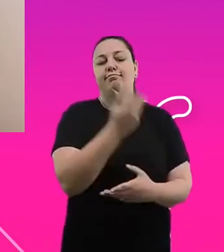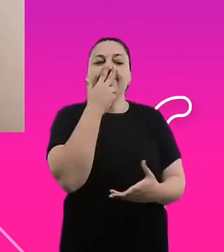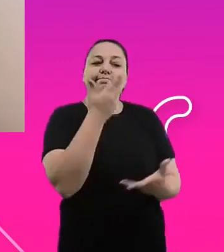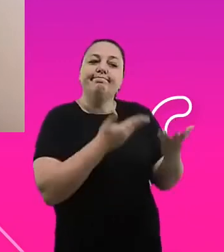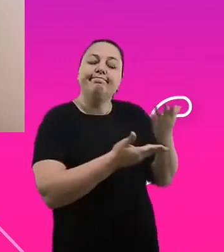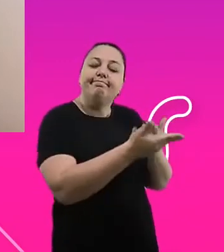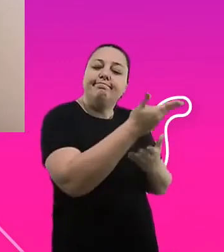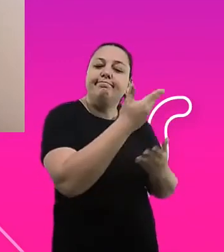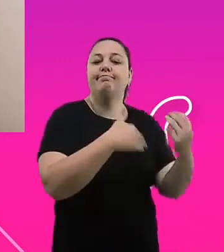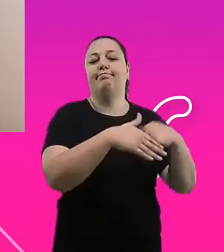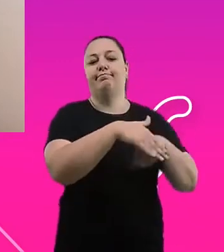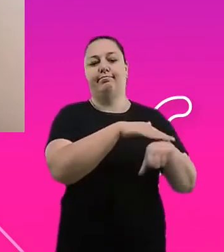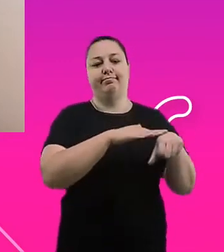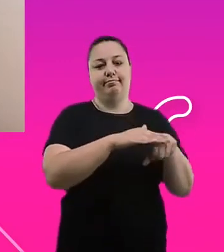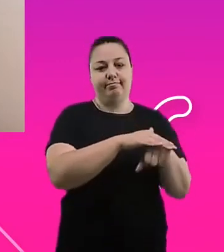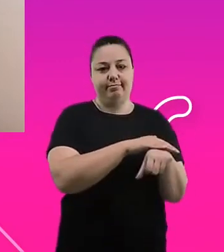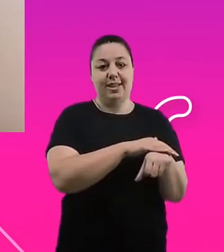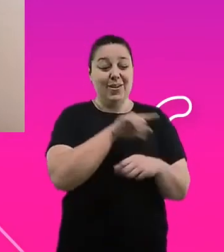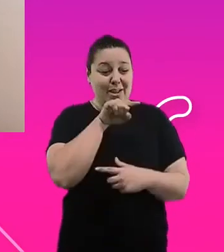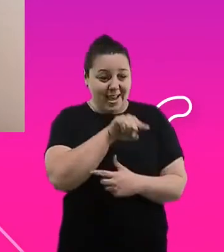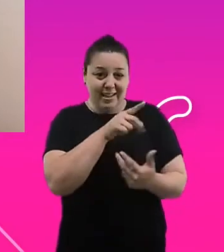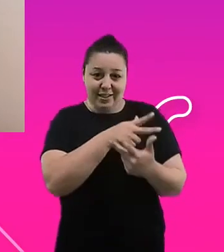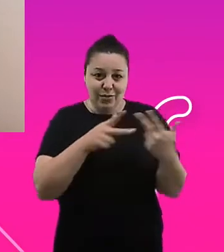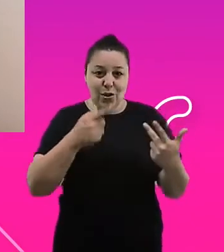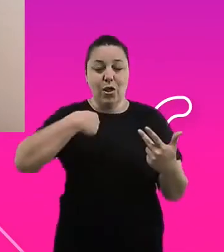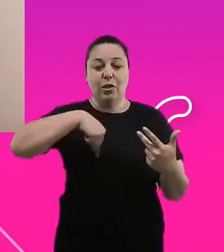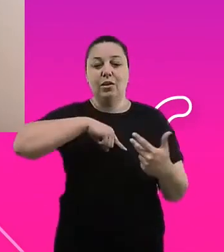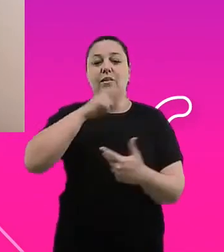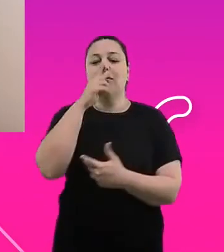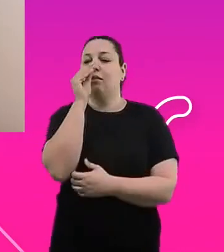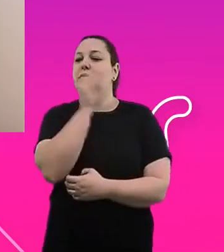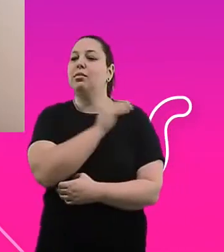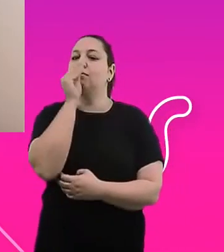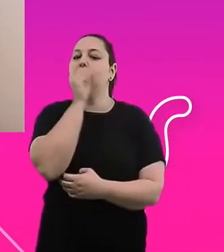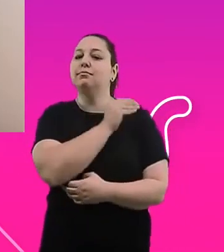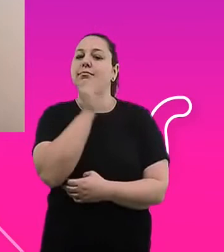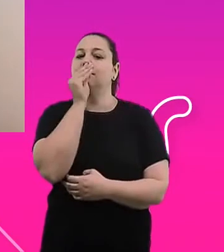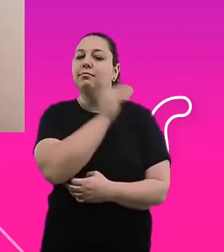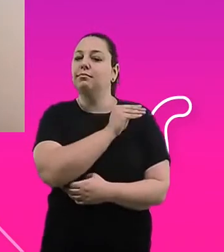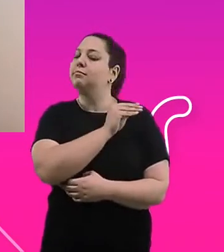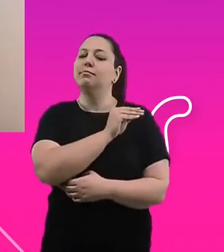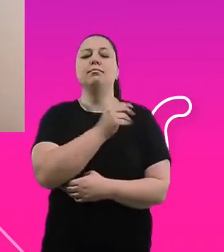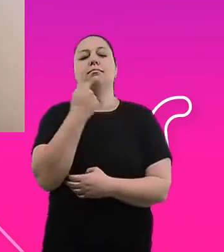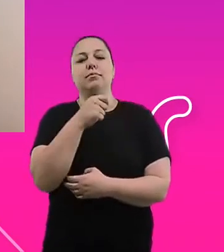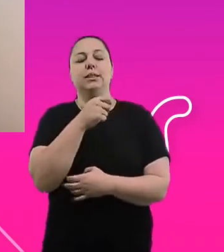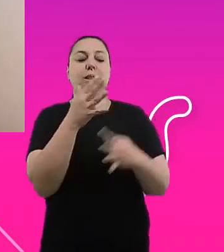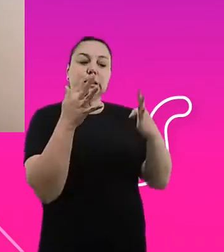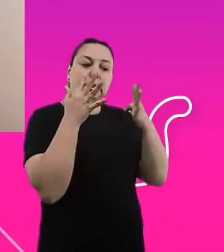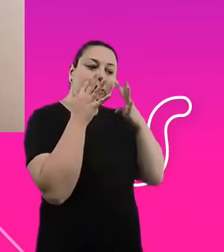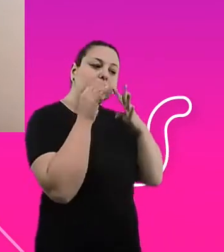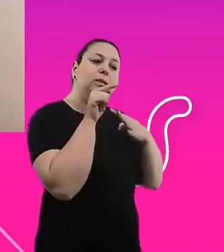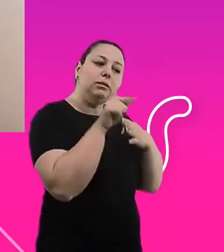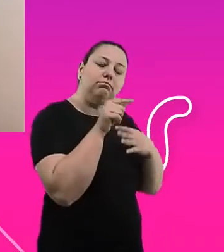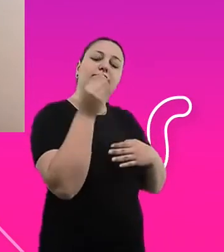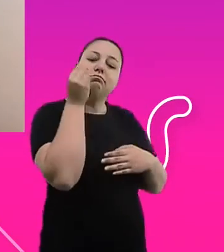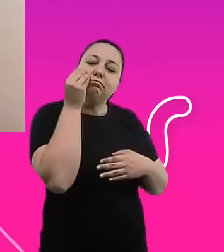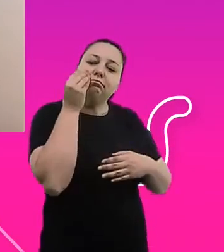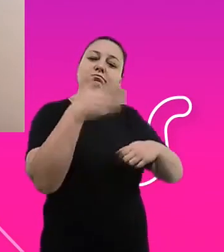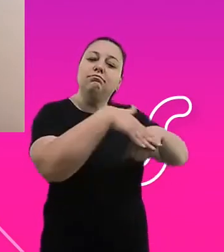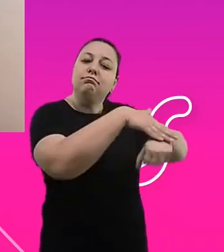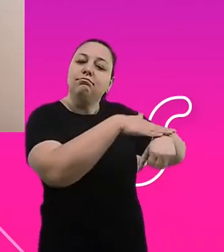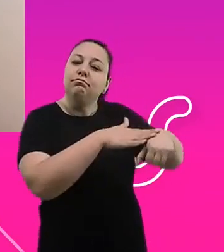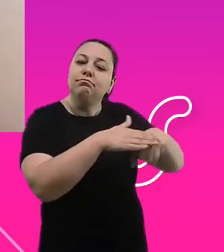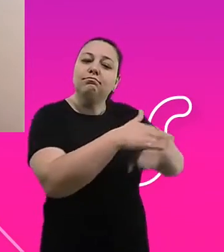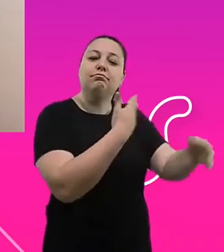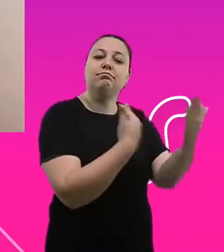que a gente não tá olhando, é para elas que a gente devia tá olhando. No meu trabalho, eu acho que eu passo mais tempo falando das coisas ruins para a gente